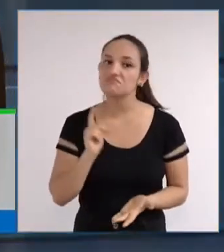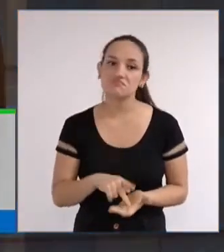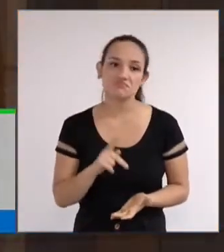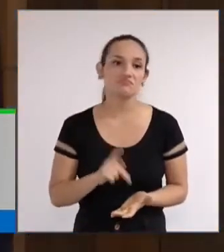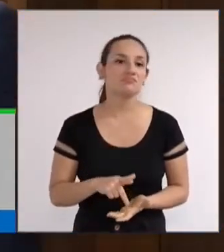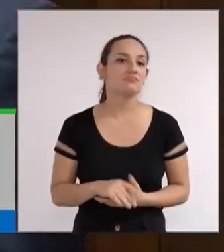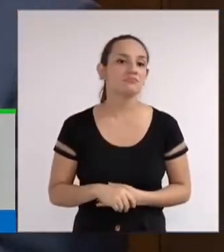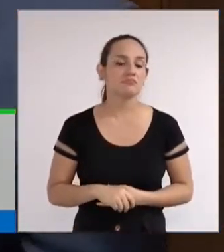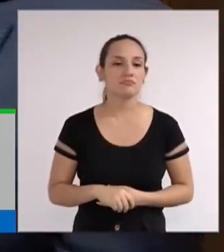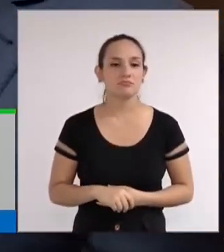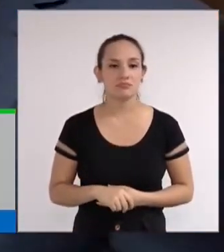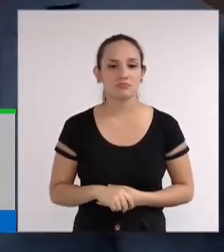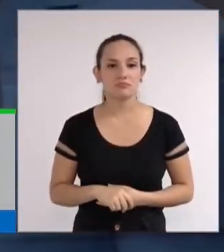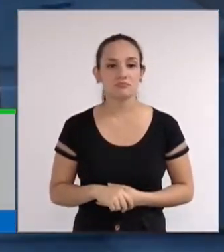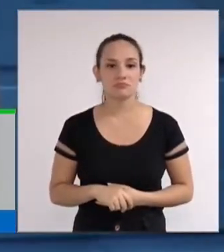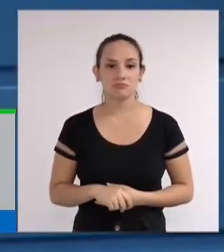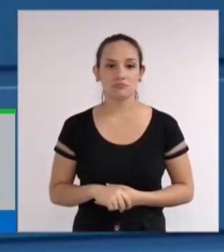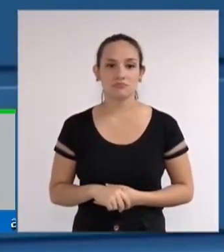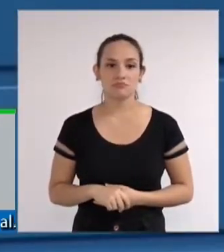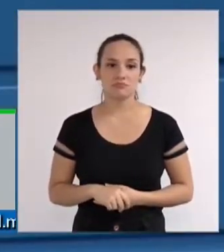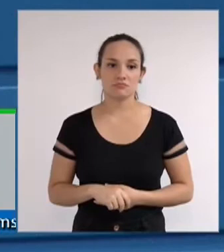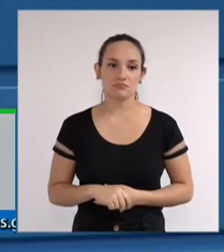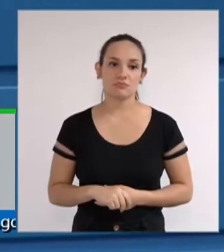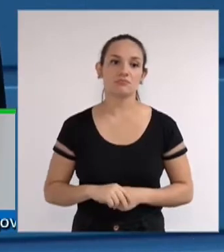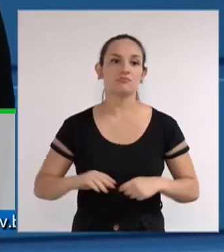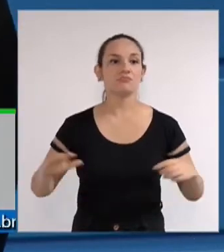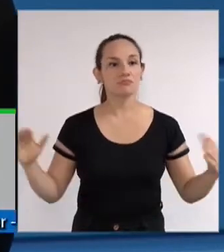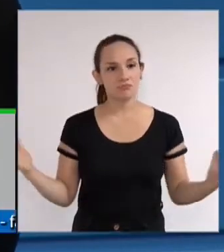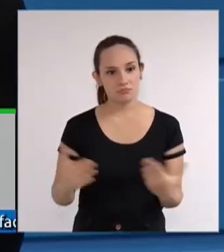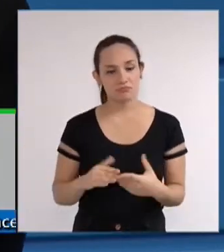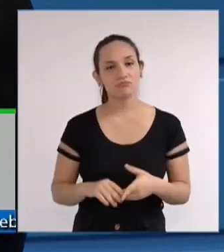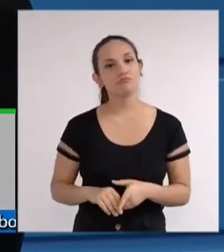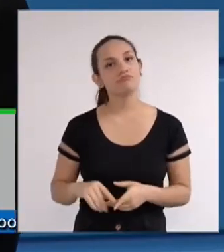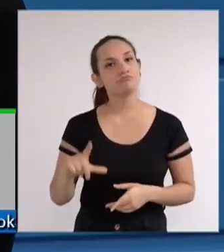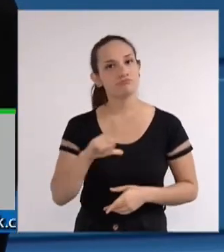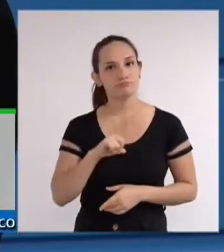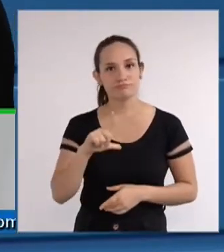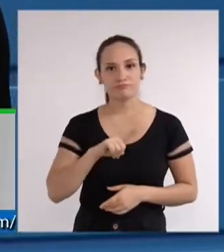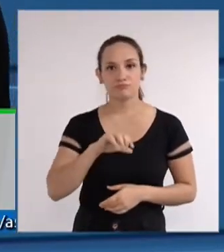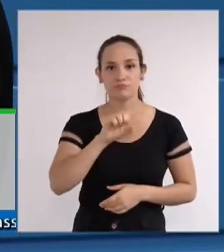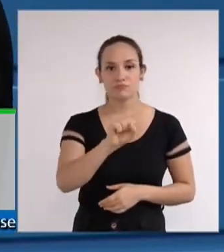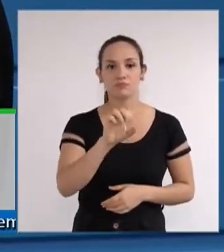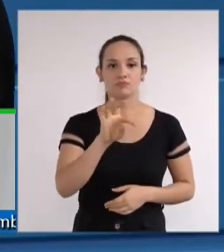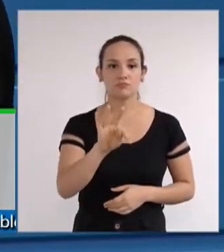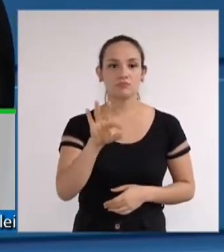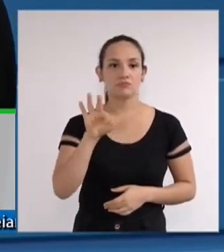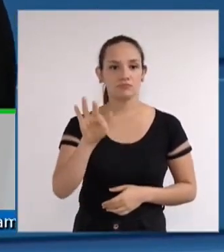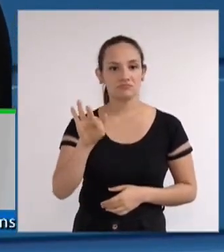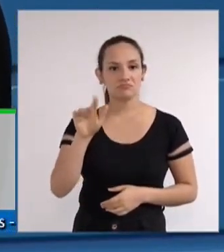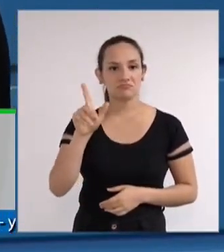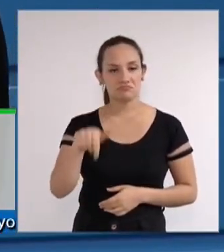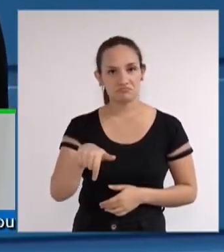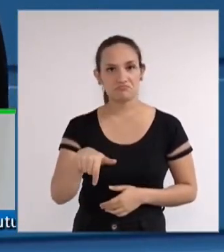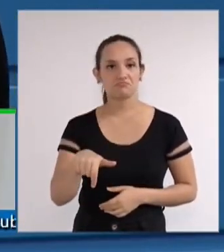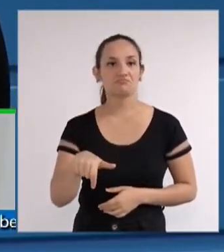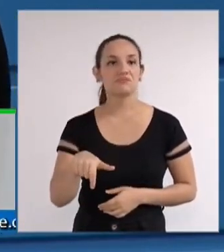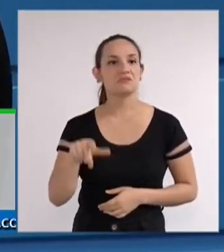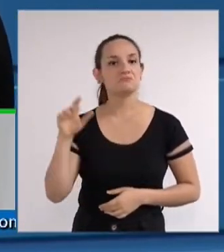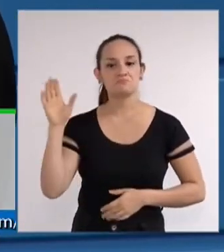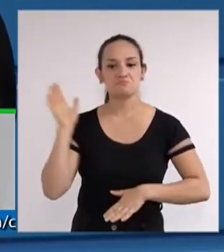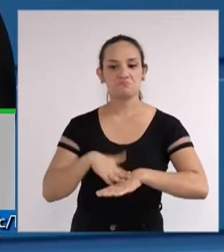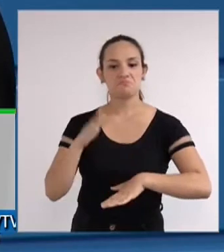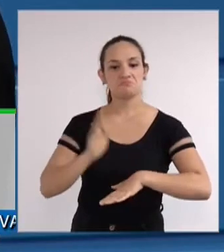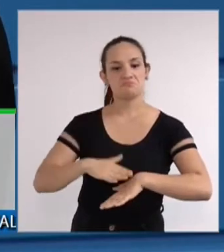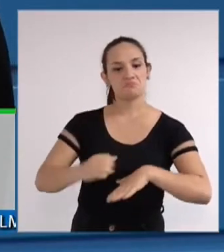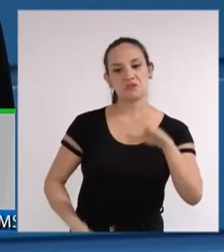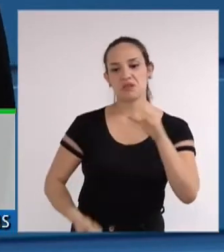mas, infelizmente, hoje a gente tem uma Suprema Corte que está legislando para este país, onde